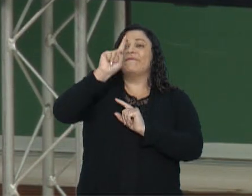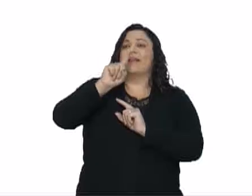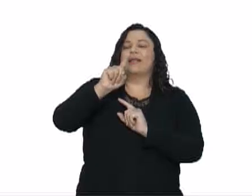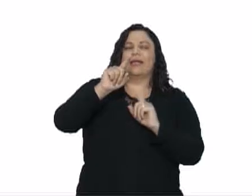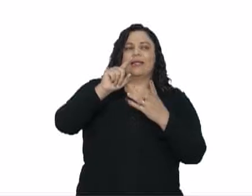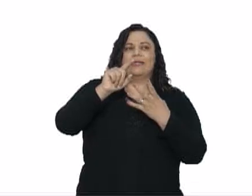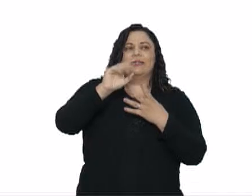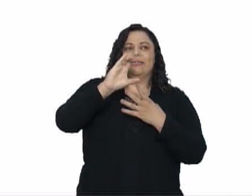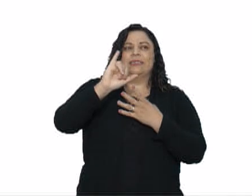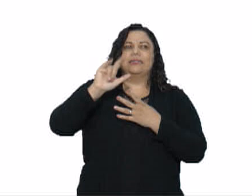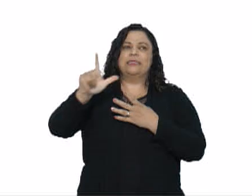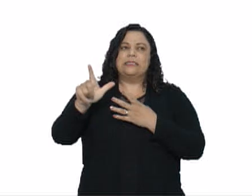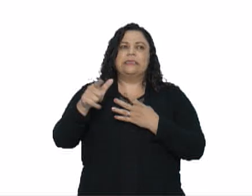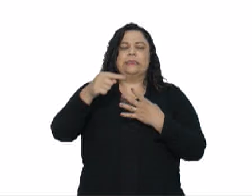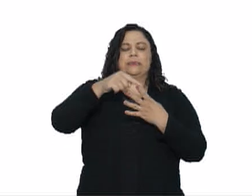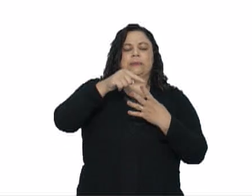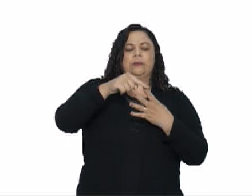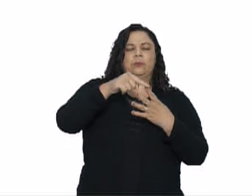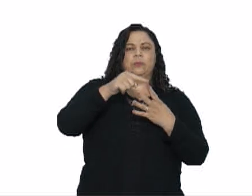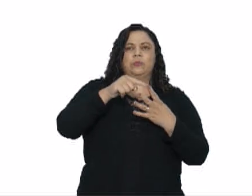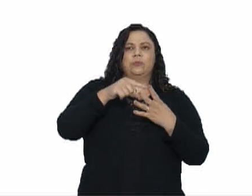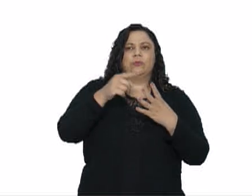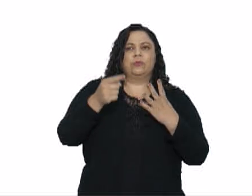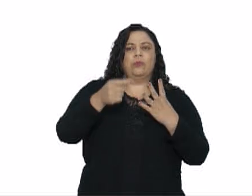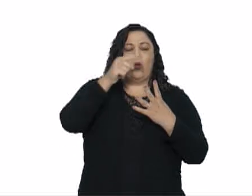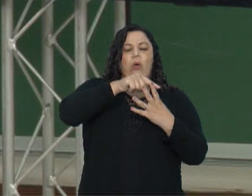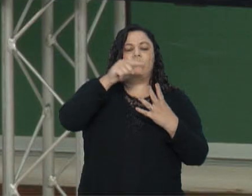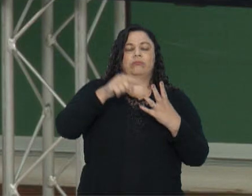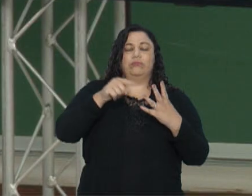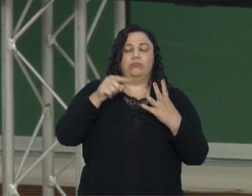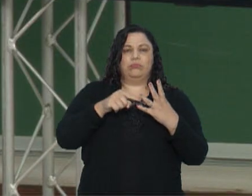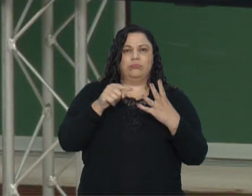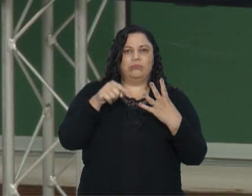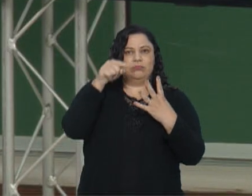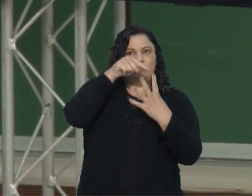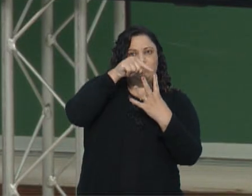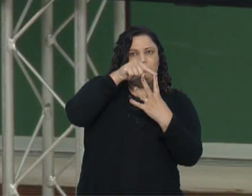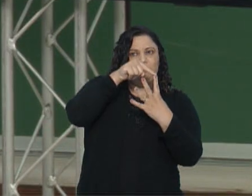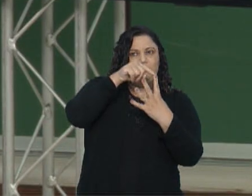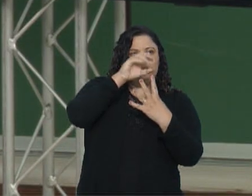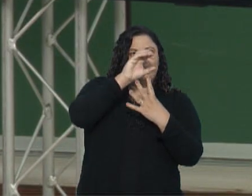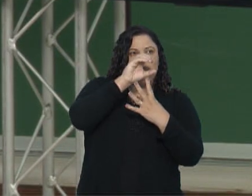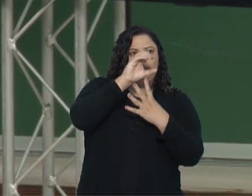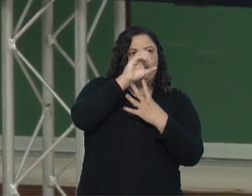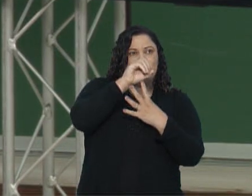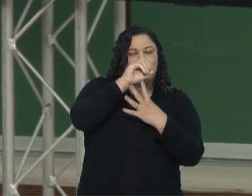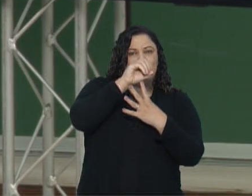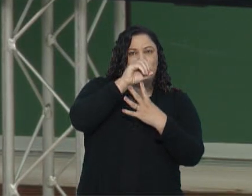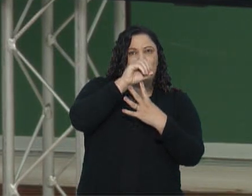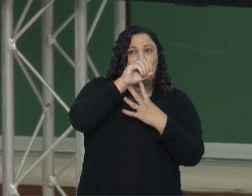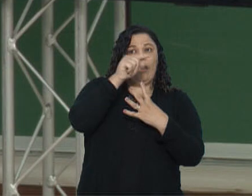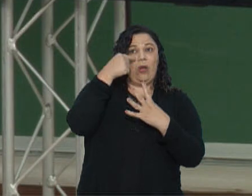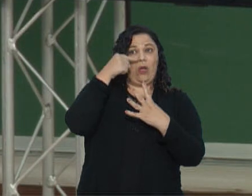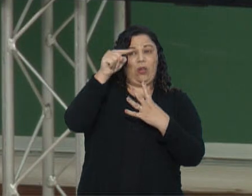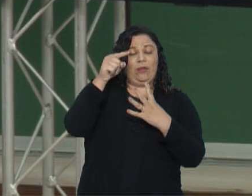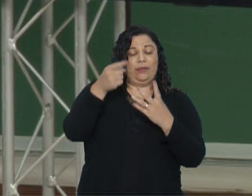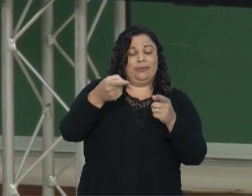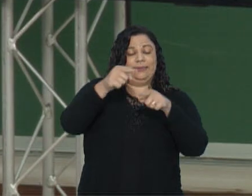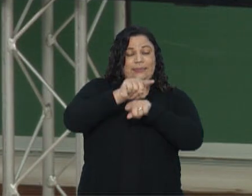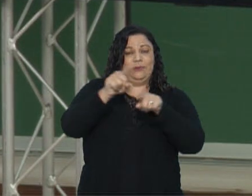são as palavras que, olha só, contando de trás para frente. Oxítona, paroxítona em português.